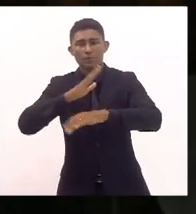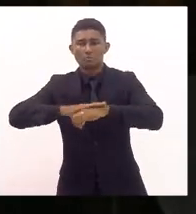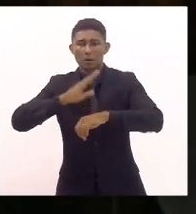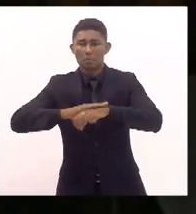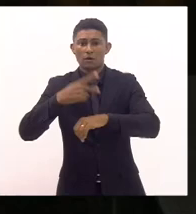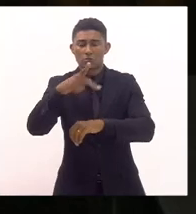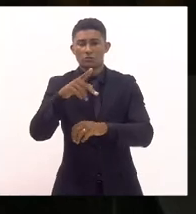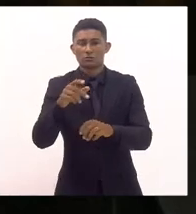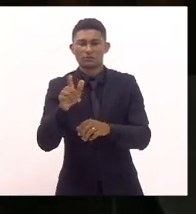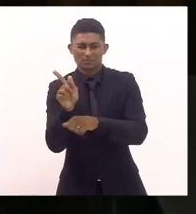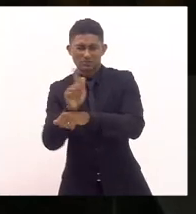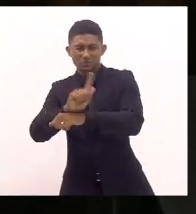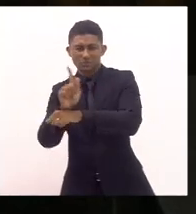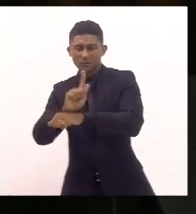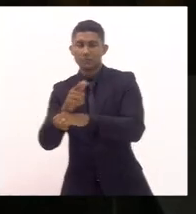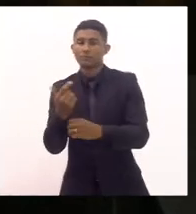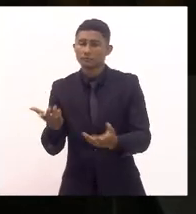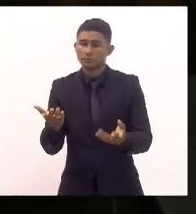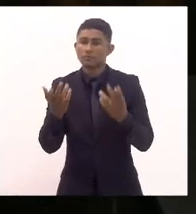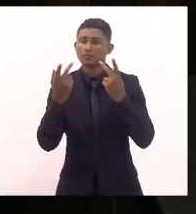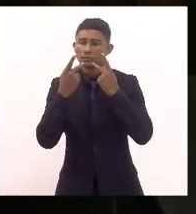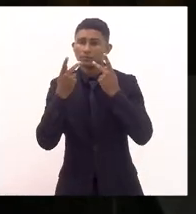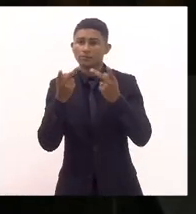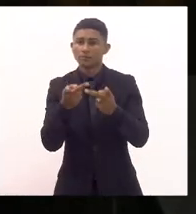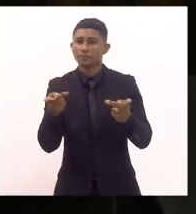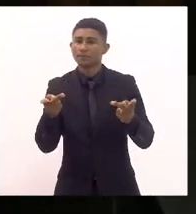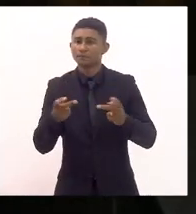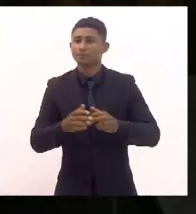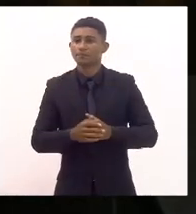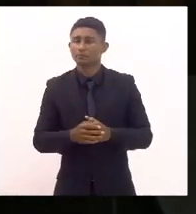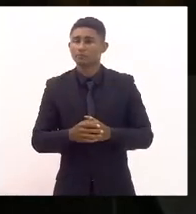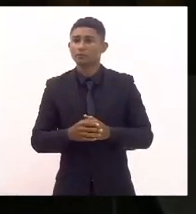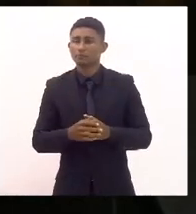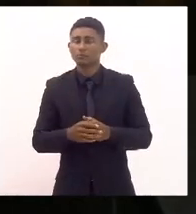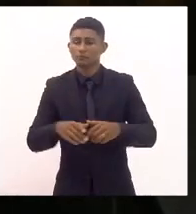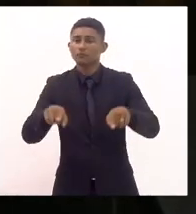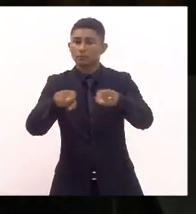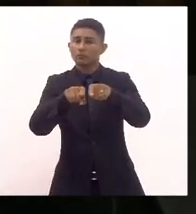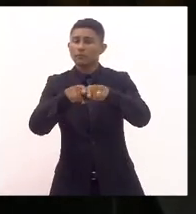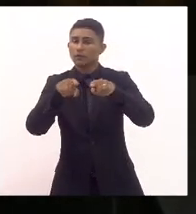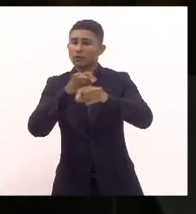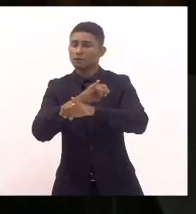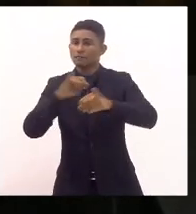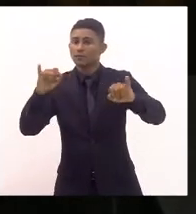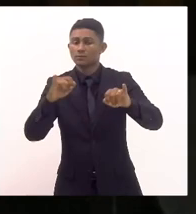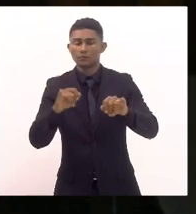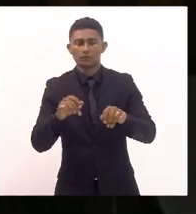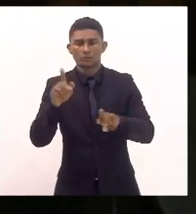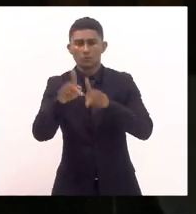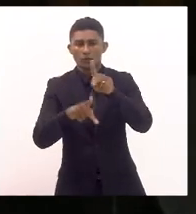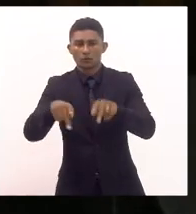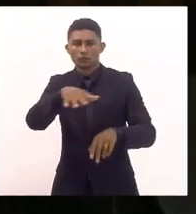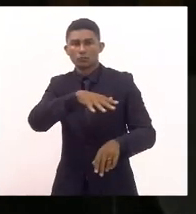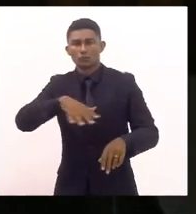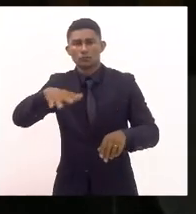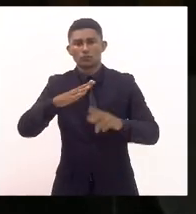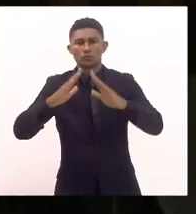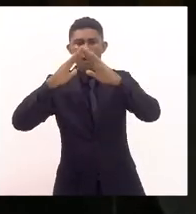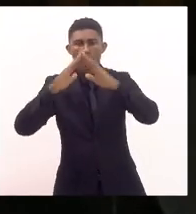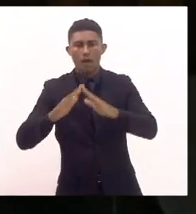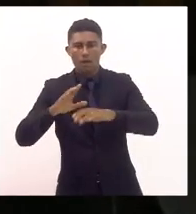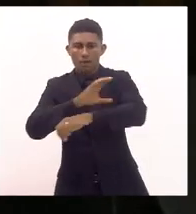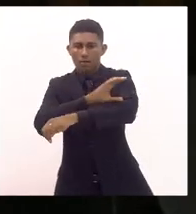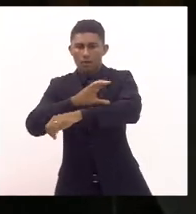gestão né Eu queria deixar aqui ó é um recado para a população de Campos